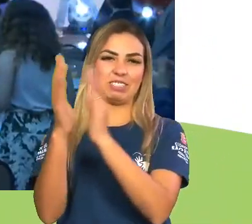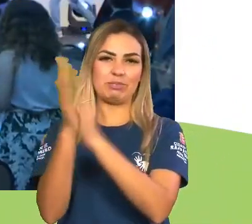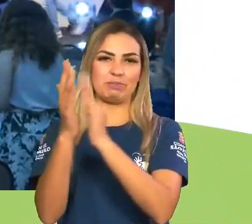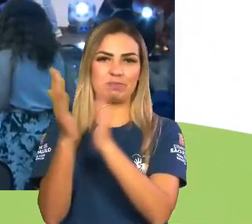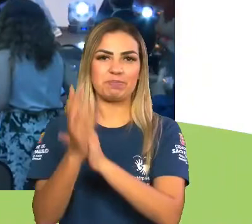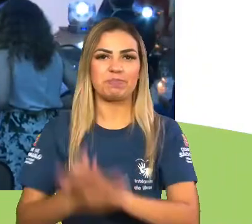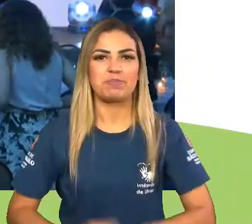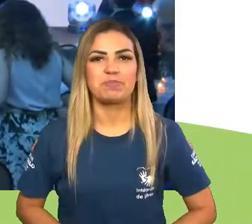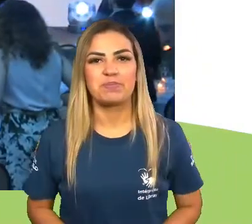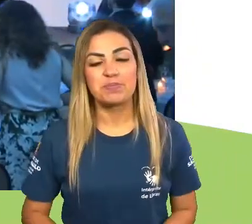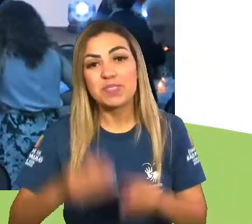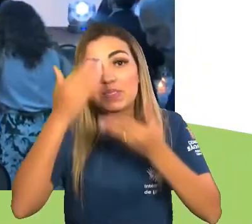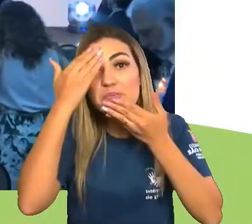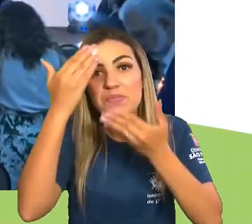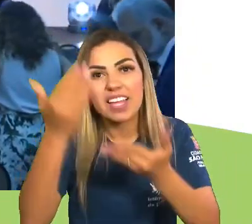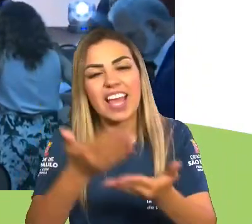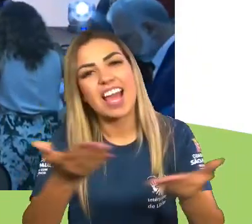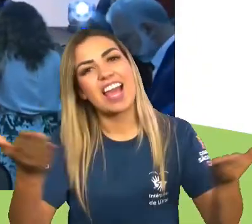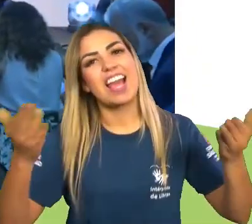Obrigado, gente.